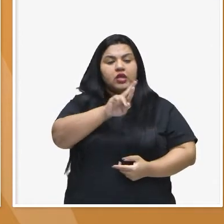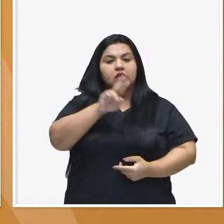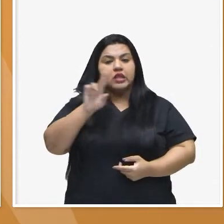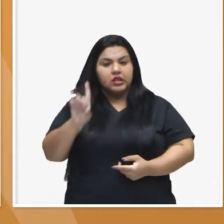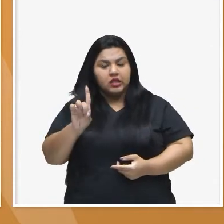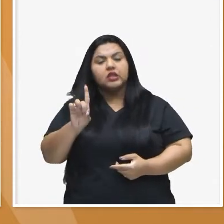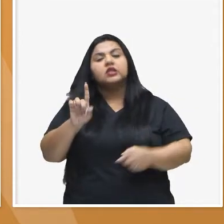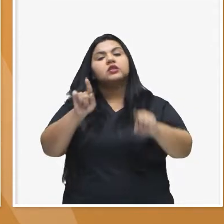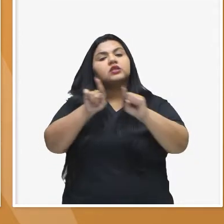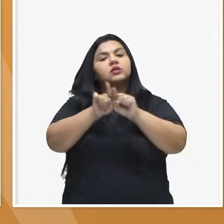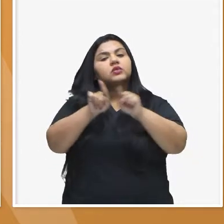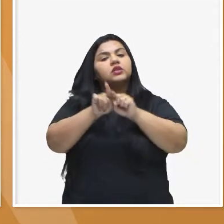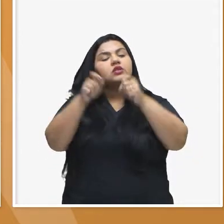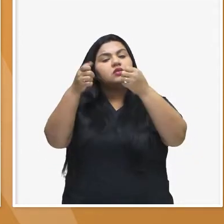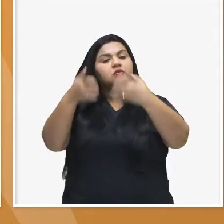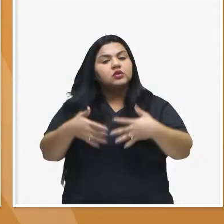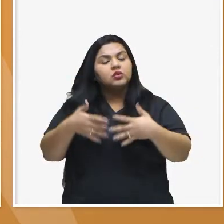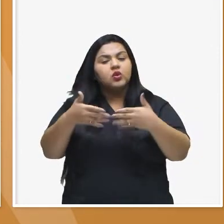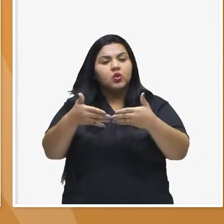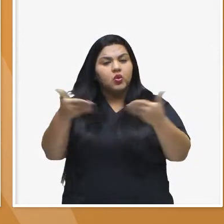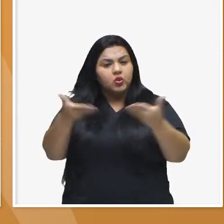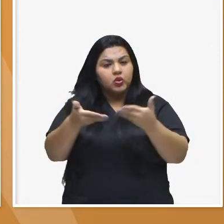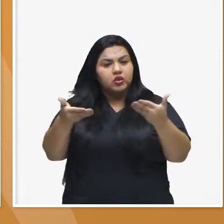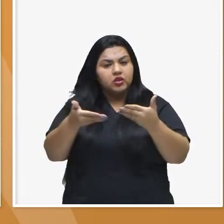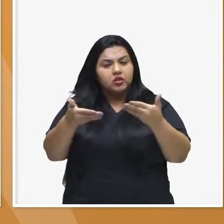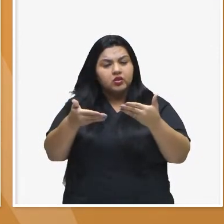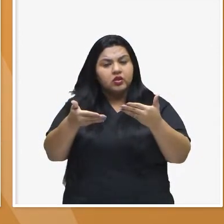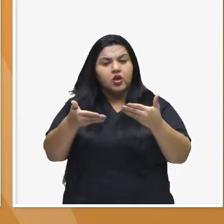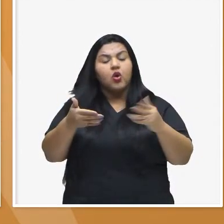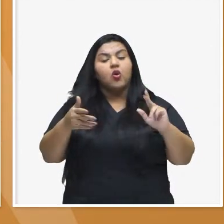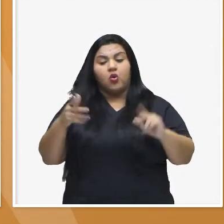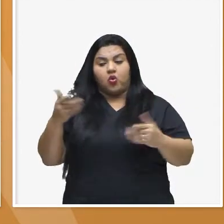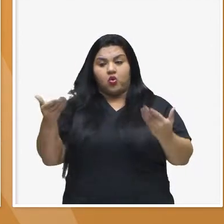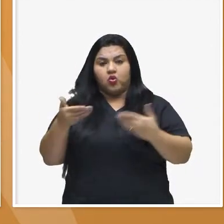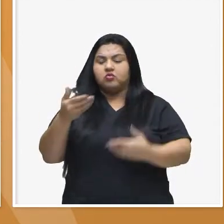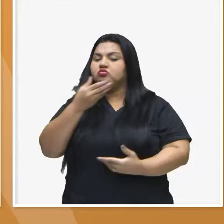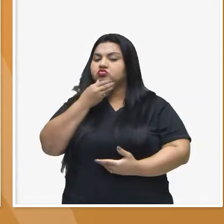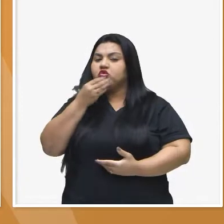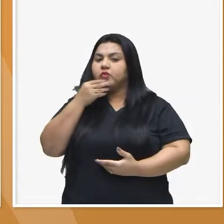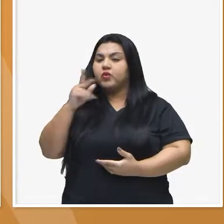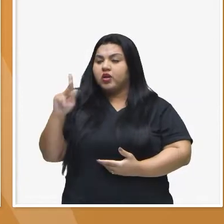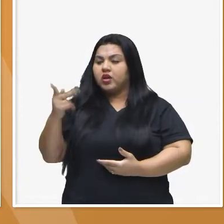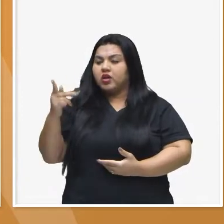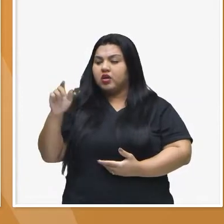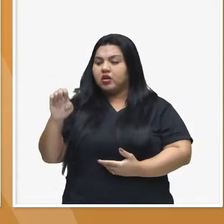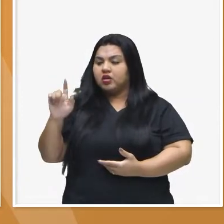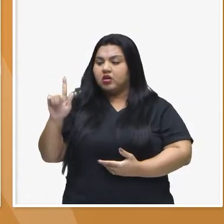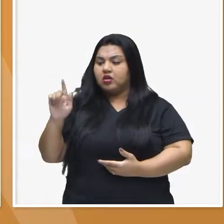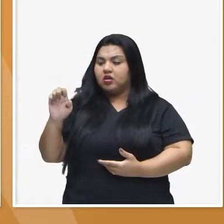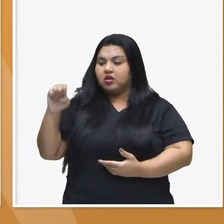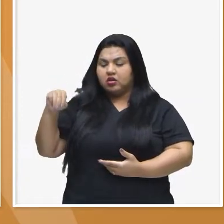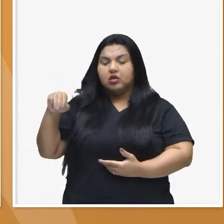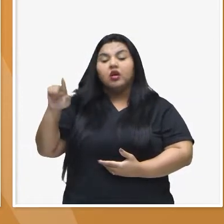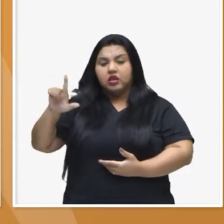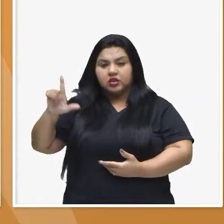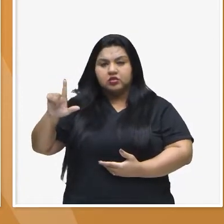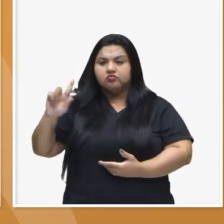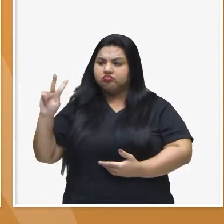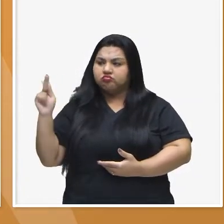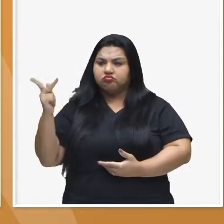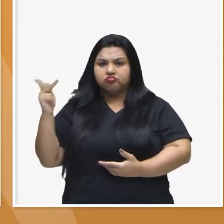temos hoje, agora nós vamos estudar o Hegel, Hegel é um pensador alemão,